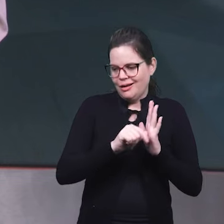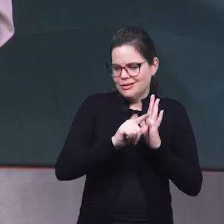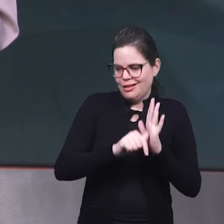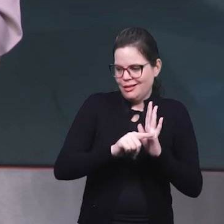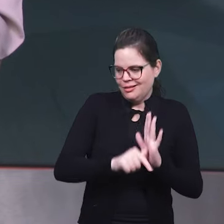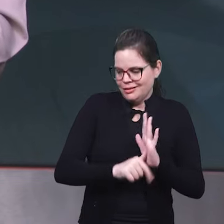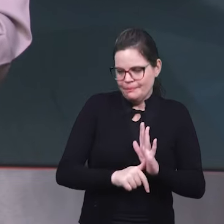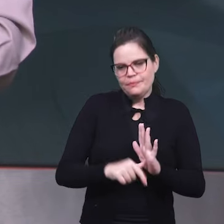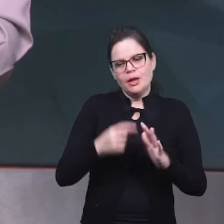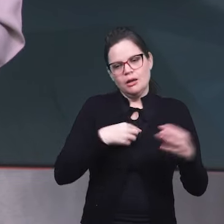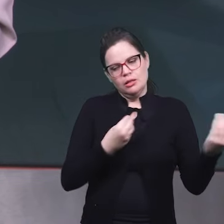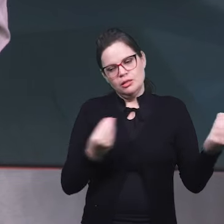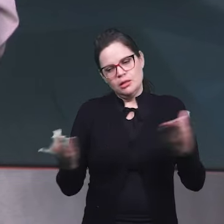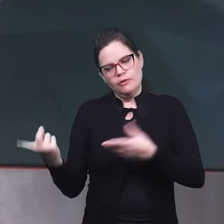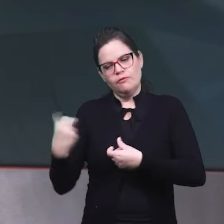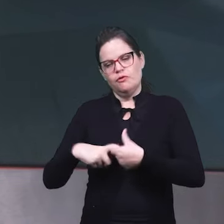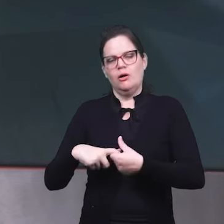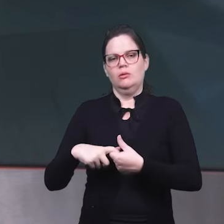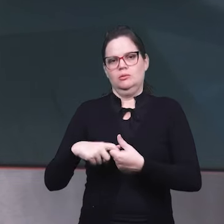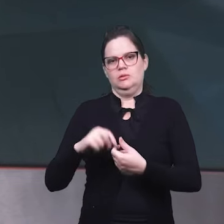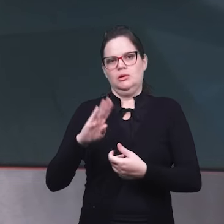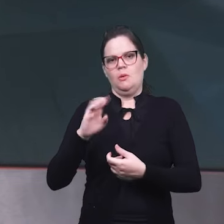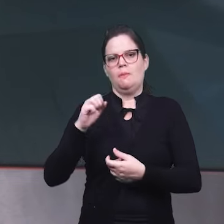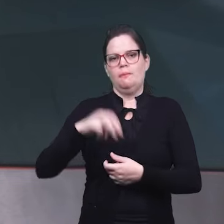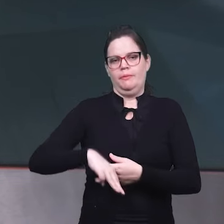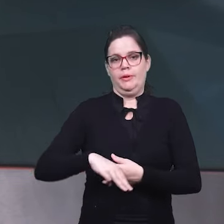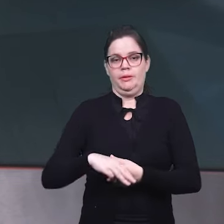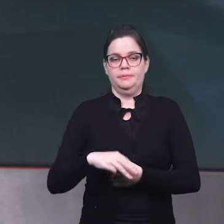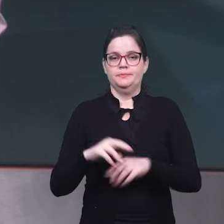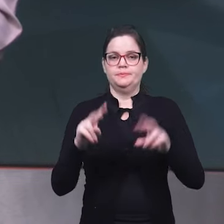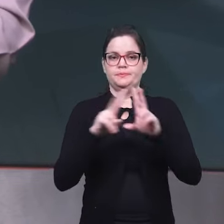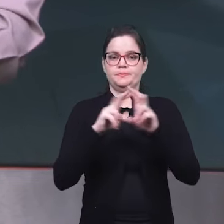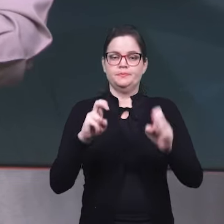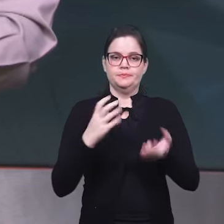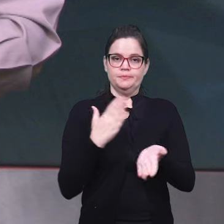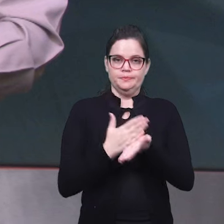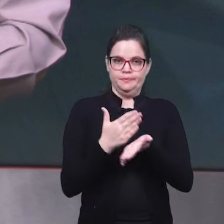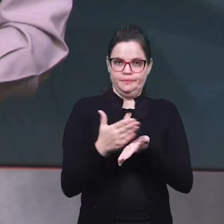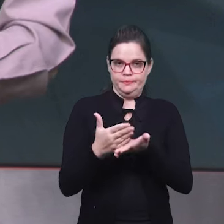abro mão do bem novamente. No caso do financiamento,